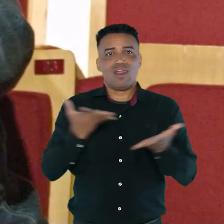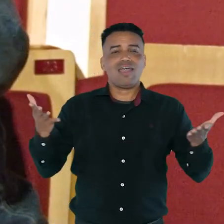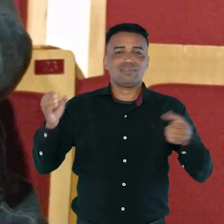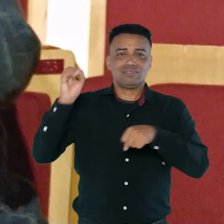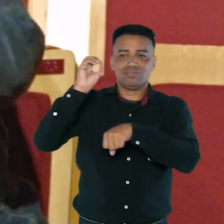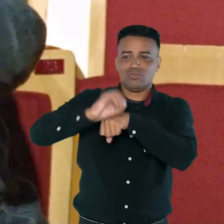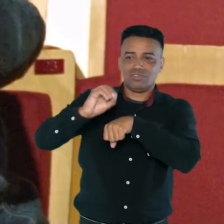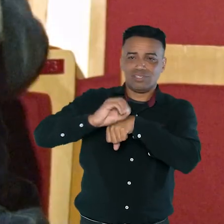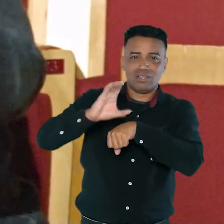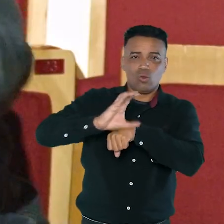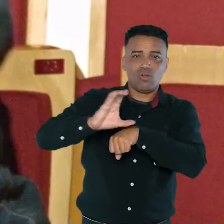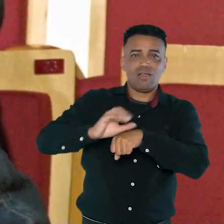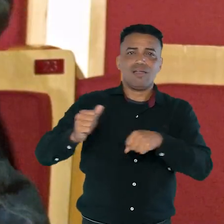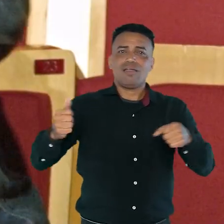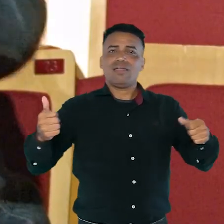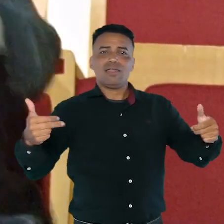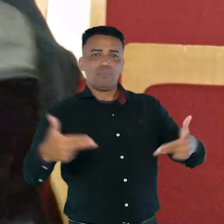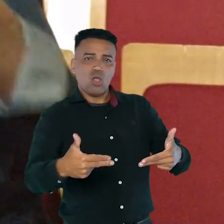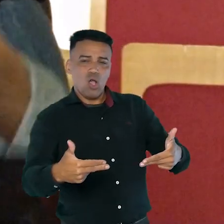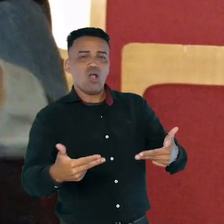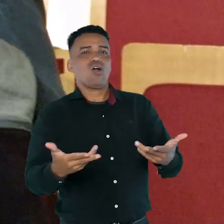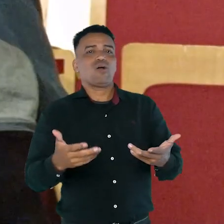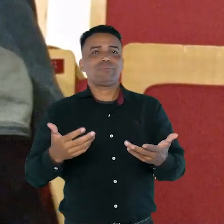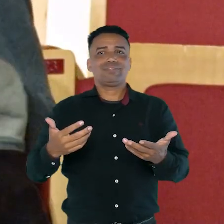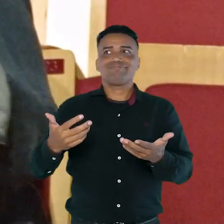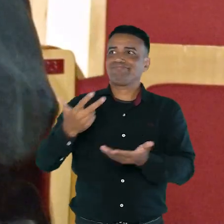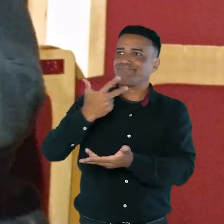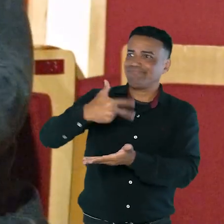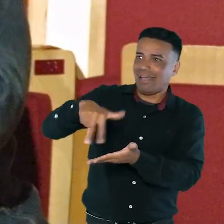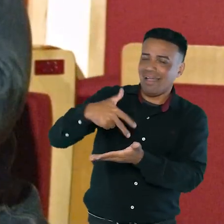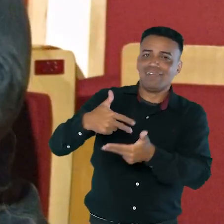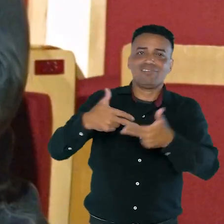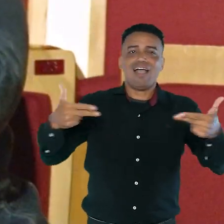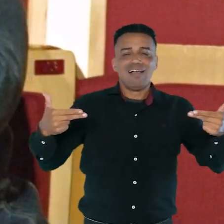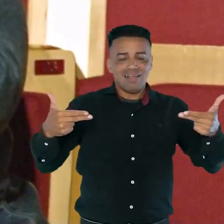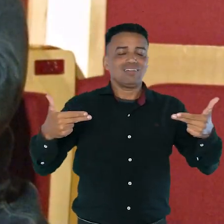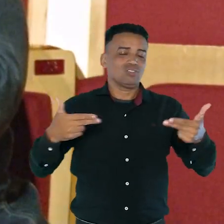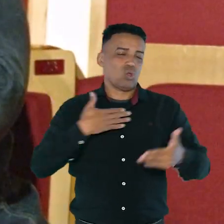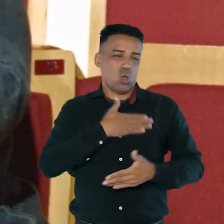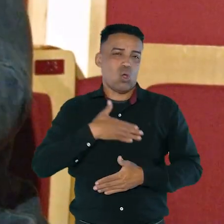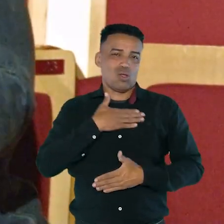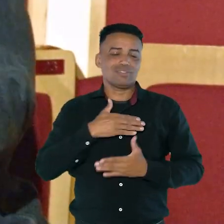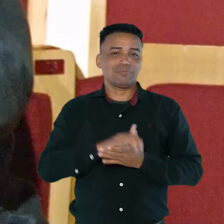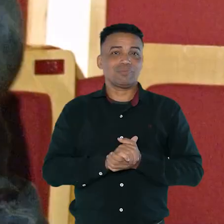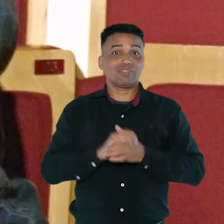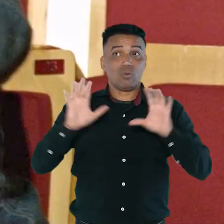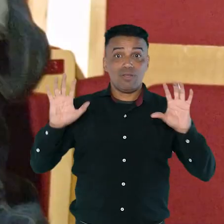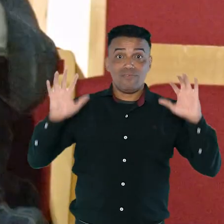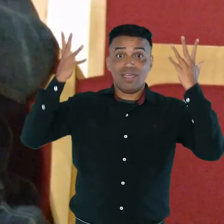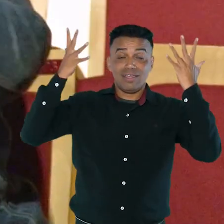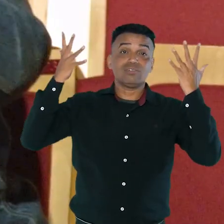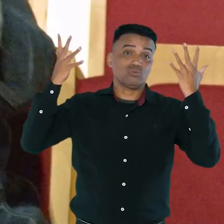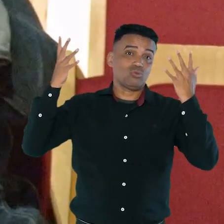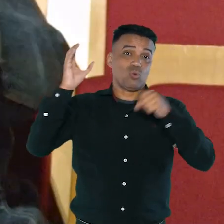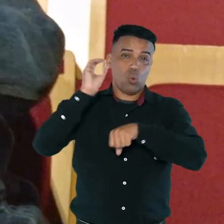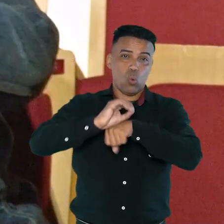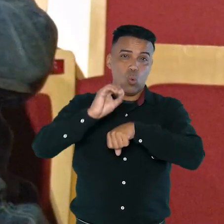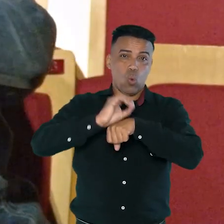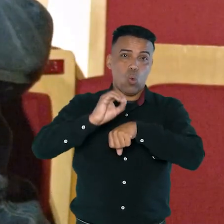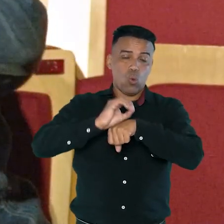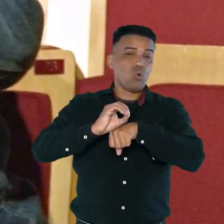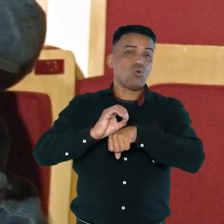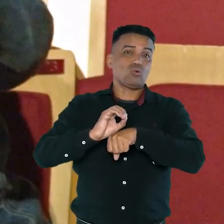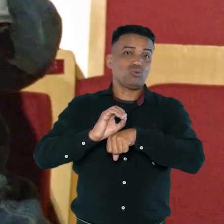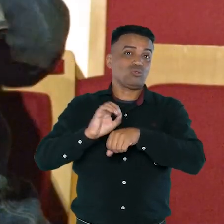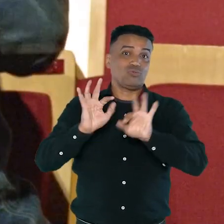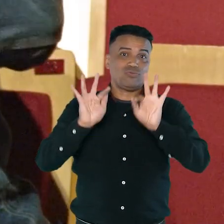né, oficinas e tal, hip-hop, tudo que eles gostam, né, e querem. E aí, no evento de concluintes que a gente faz, que tem,